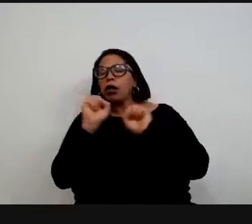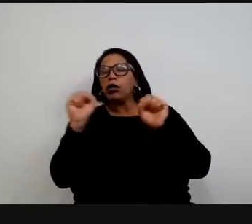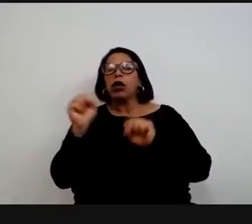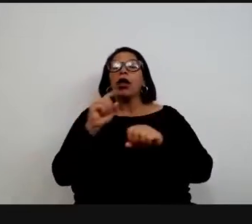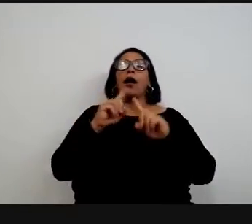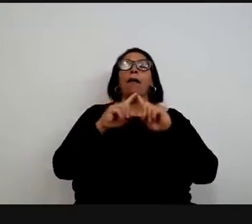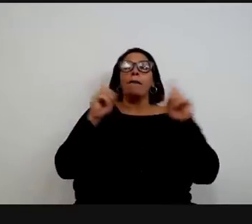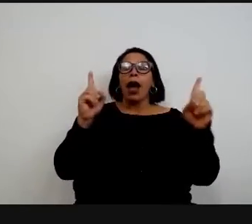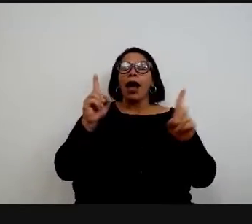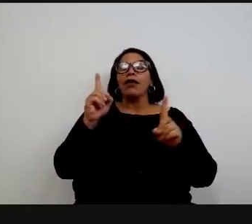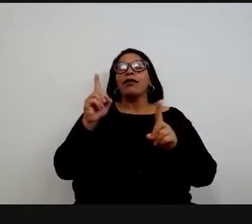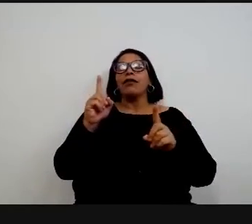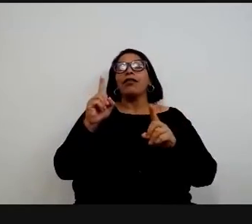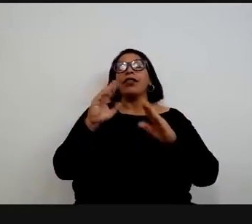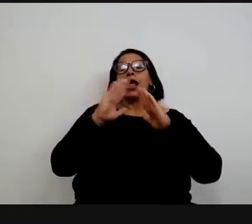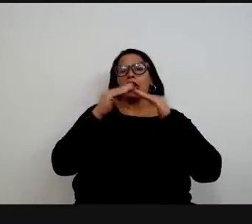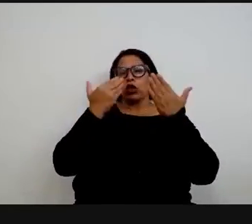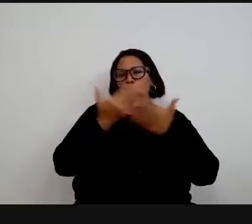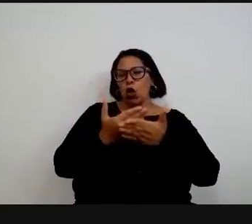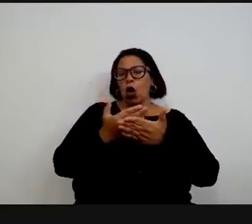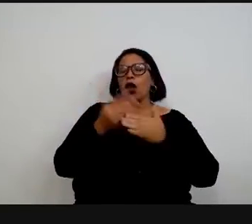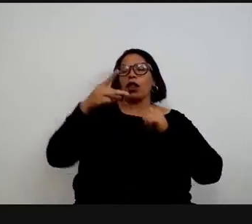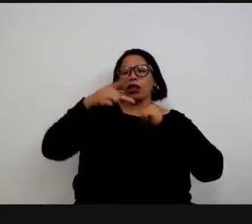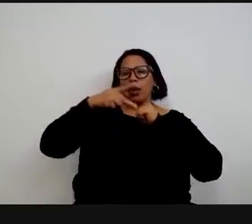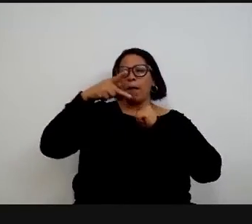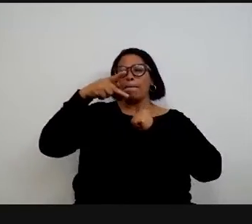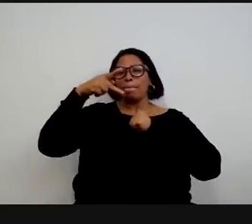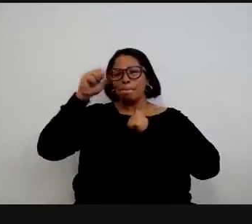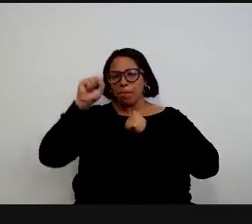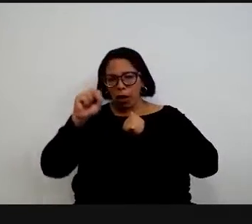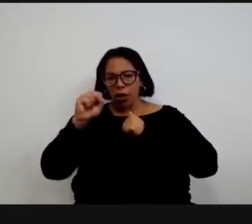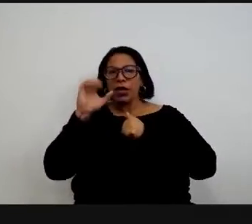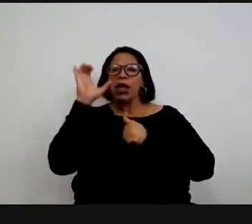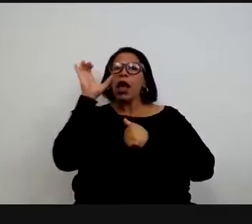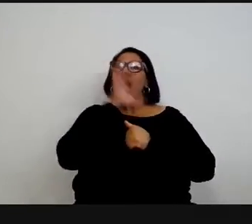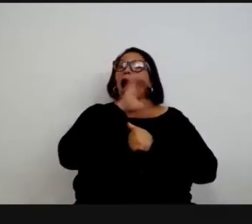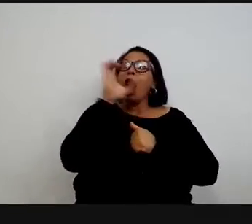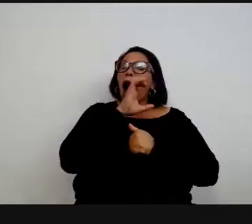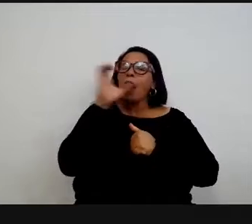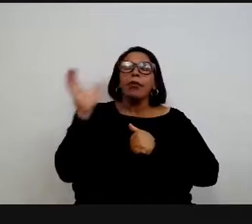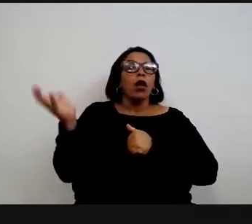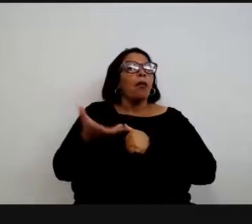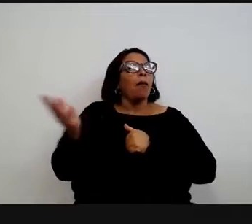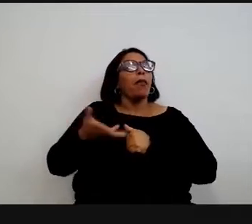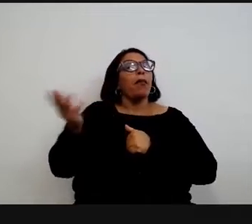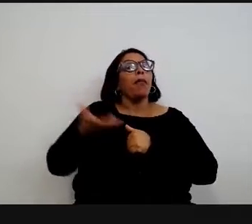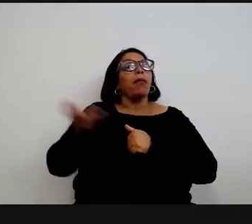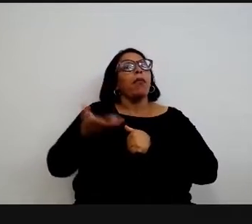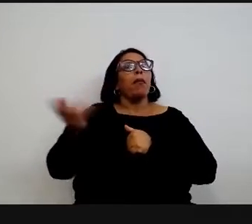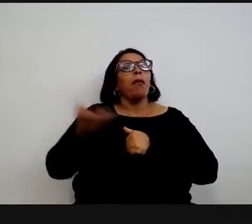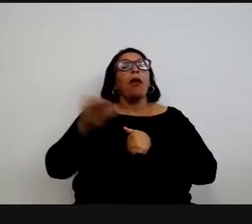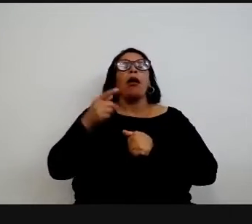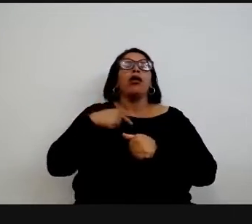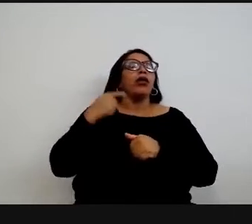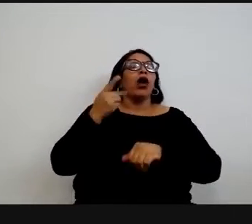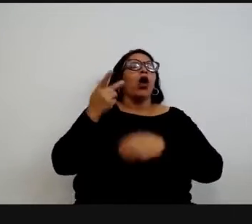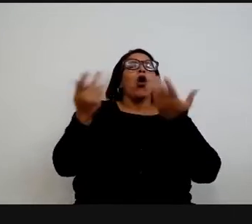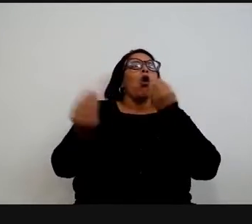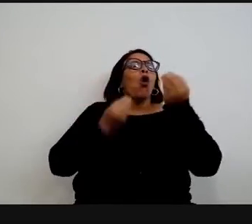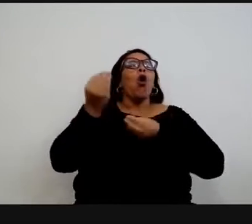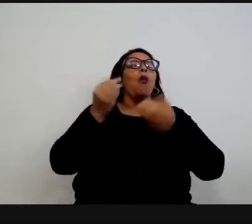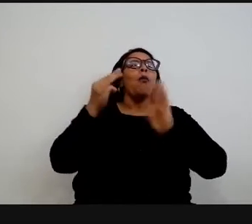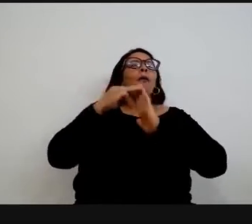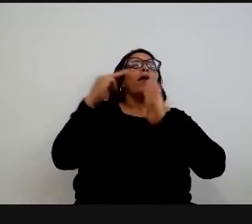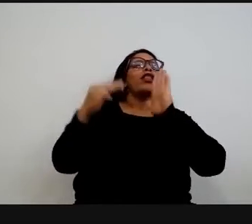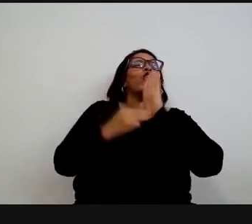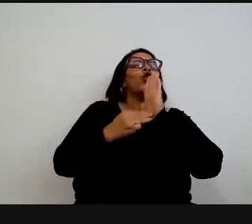tribunal, no ISC, a gente tem cursos de pós-graduação e é muito dinâmico, a gente não tem condições de implantar essas metodologias ativas